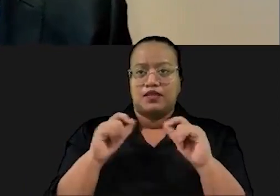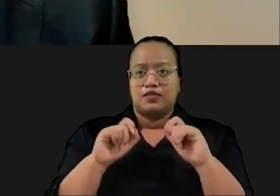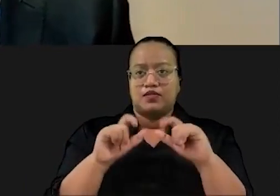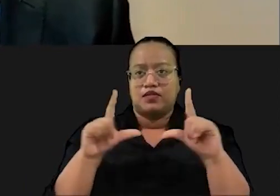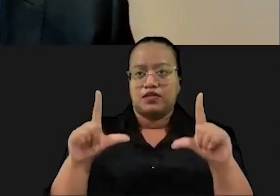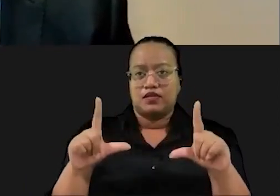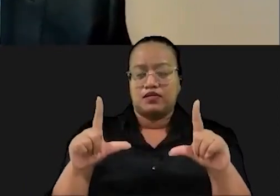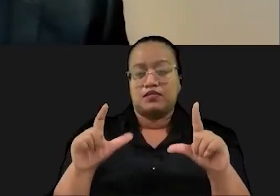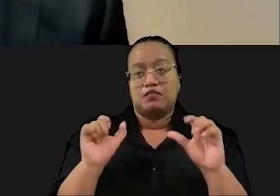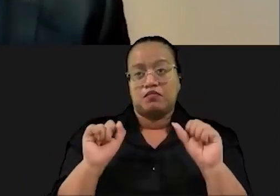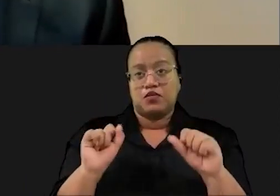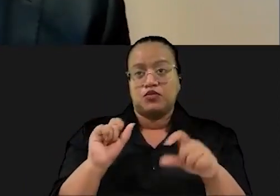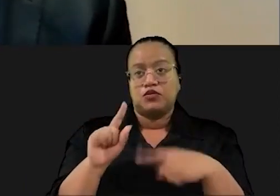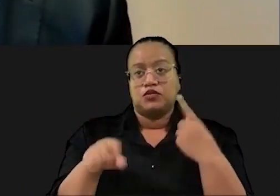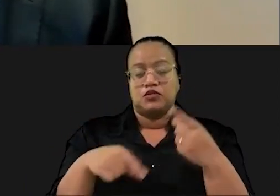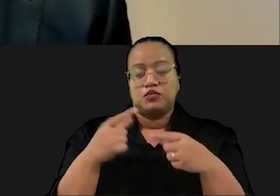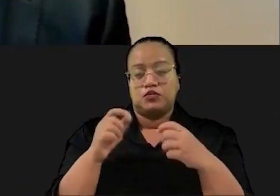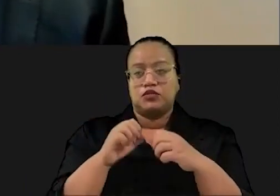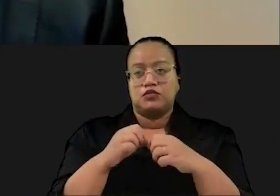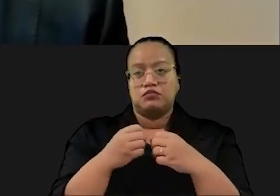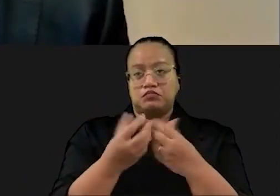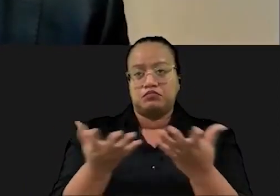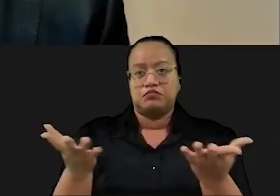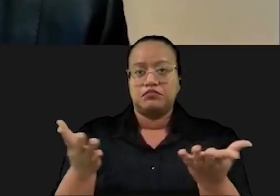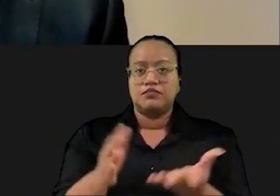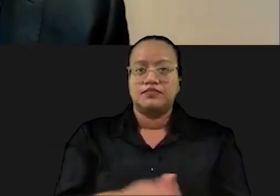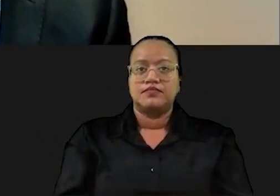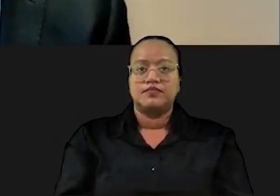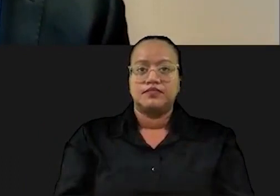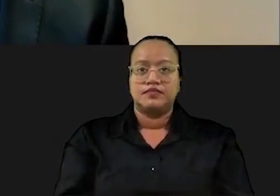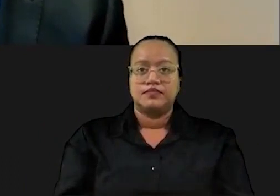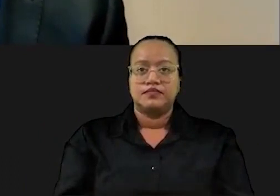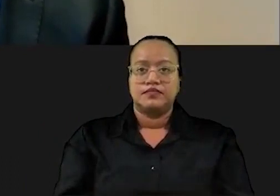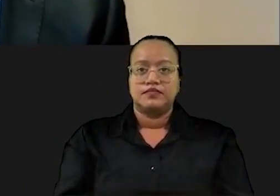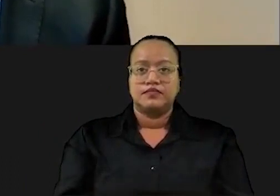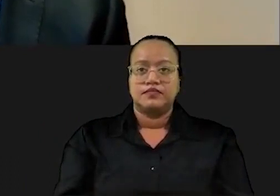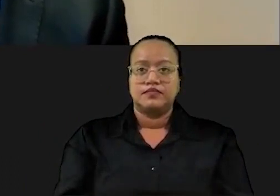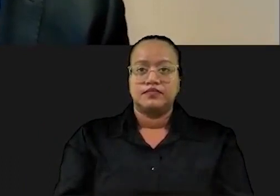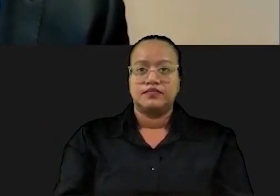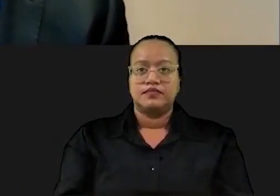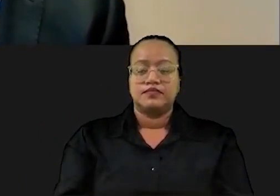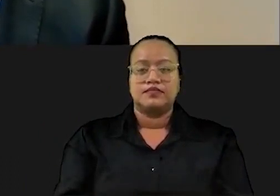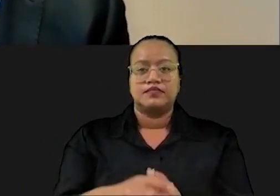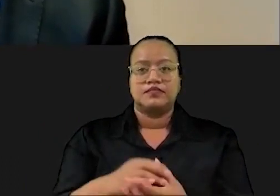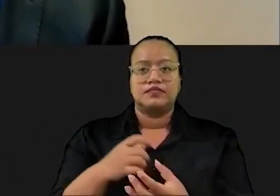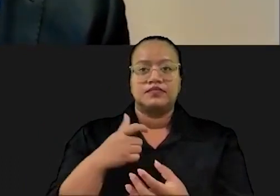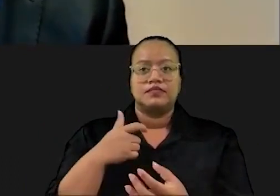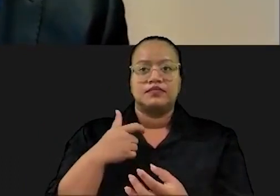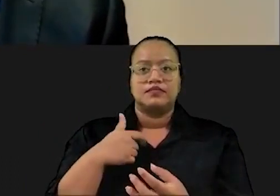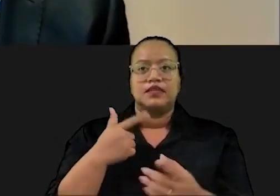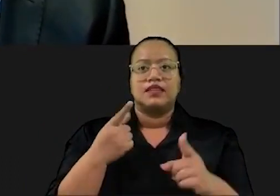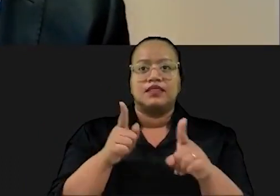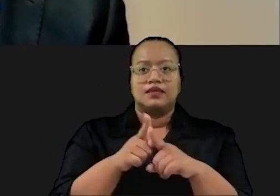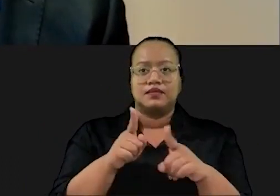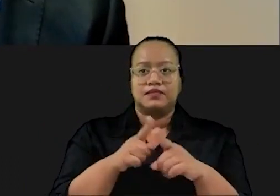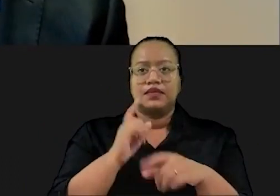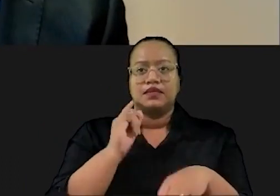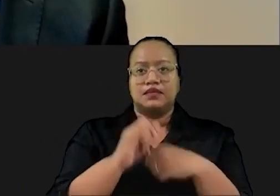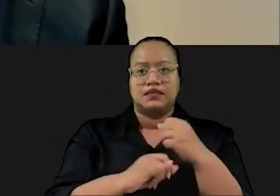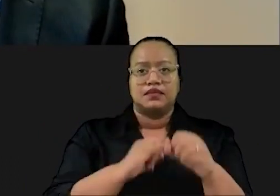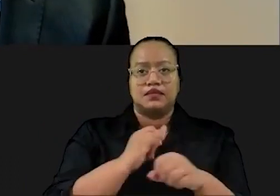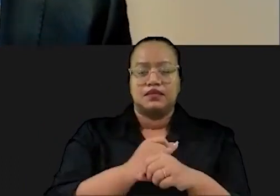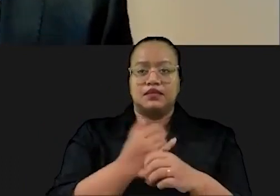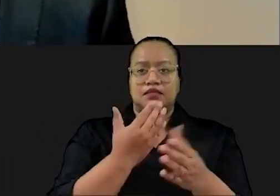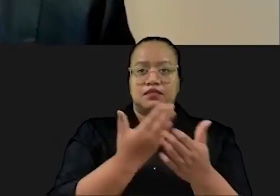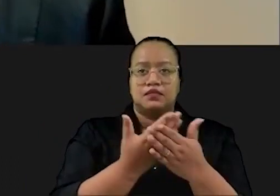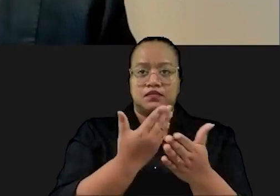disponibilizar, mas esse estudo, se eu não me engano, pode ser obtido na internet também, é um estudo que está